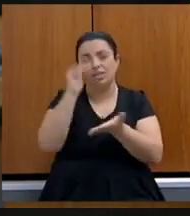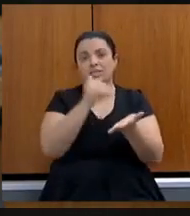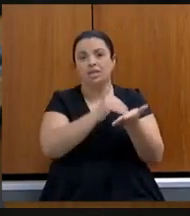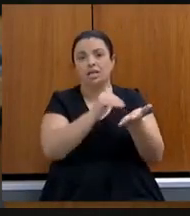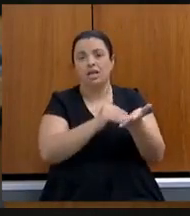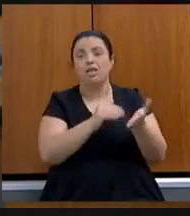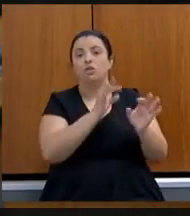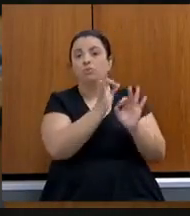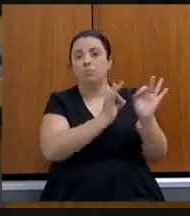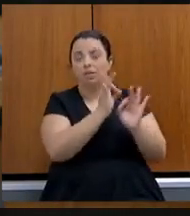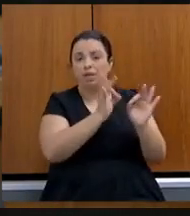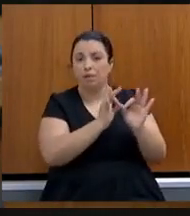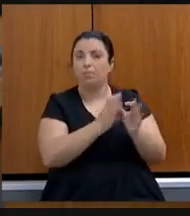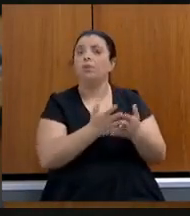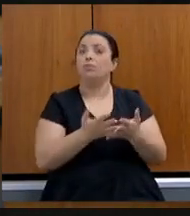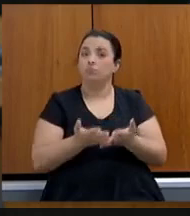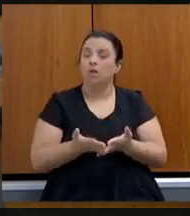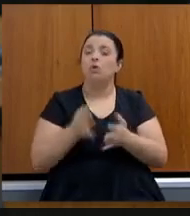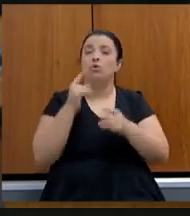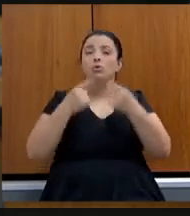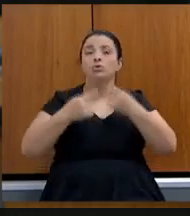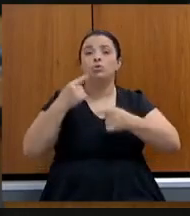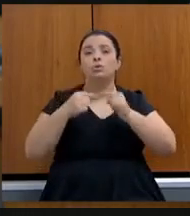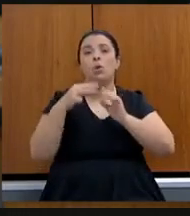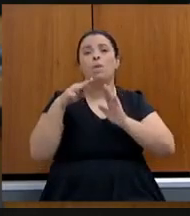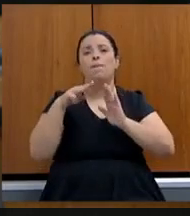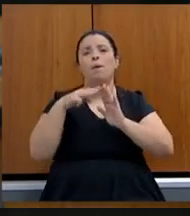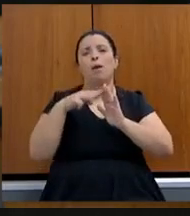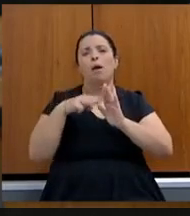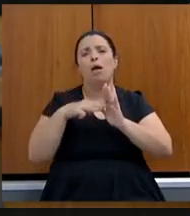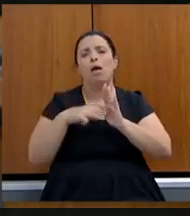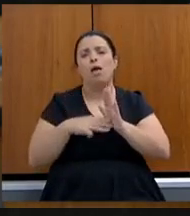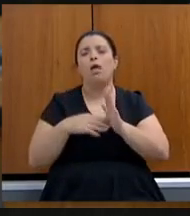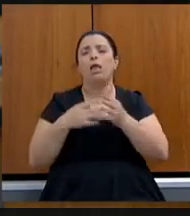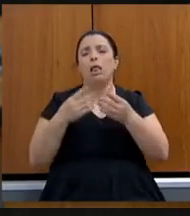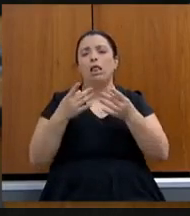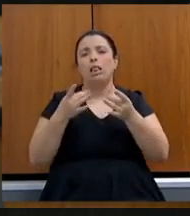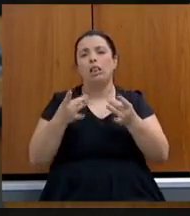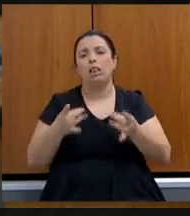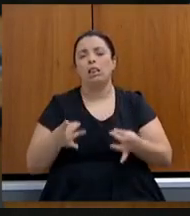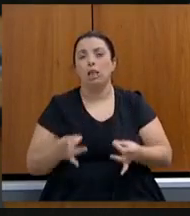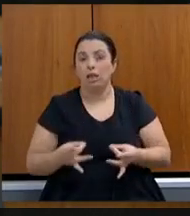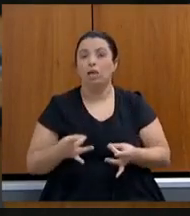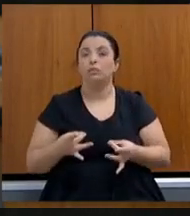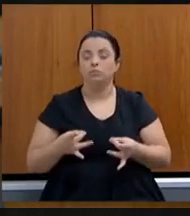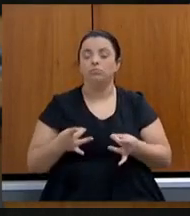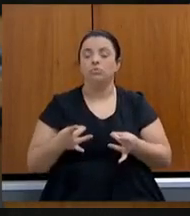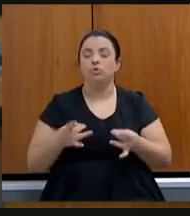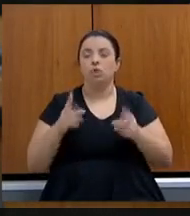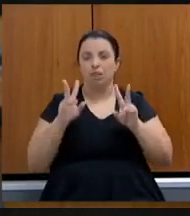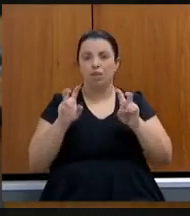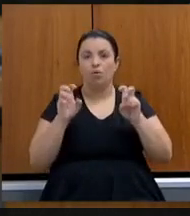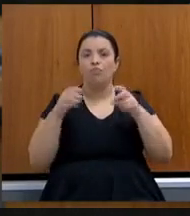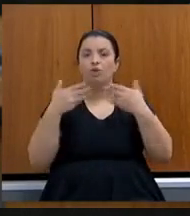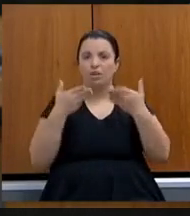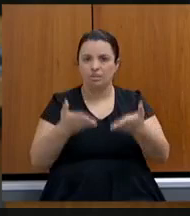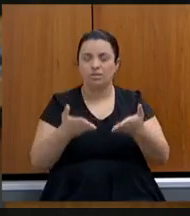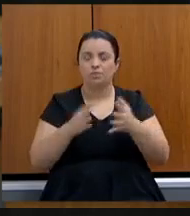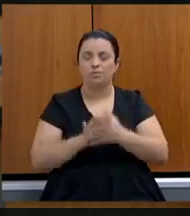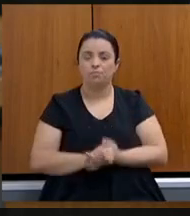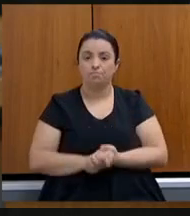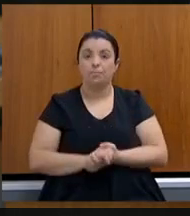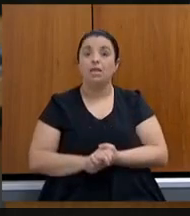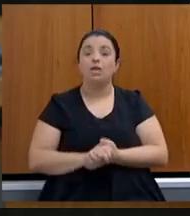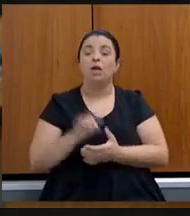a ação difusão e discussão metodológica dessas dessas partes é em relação a matrícula nós